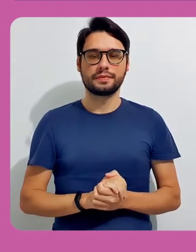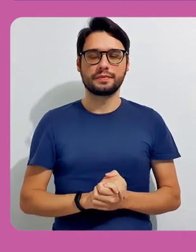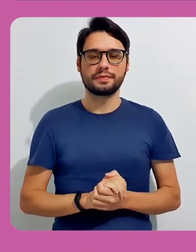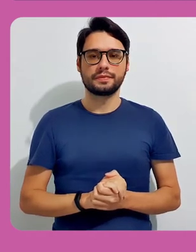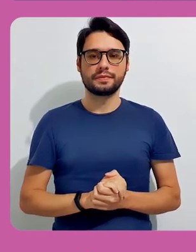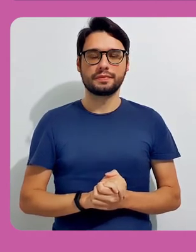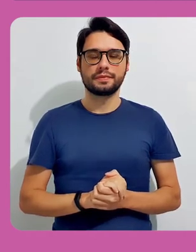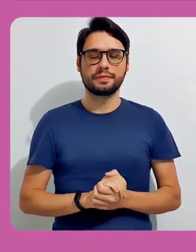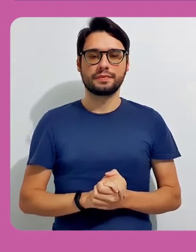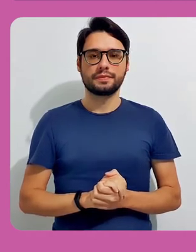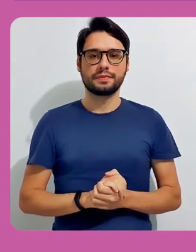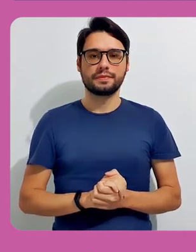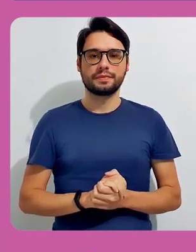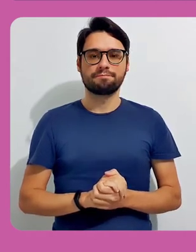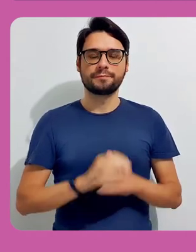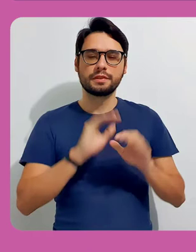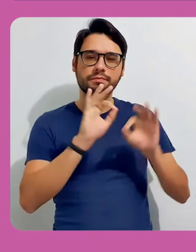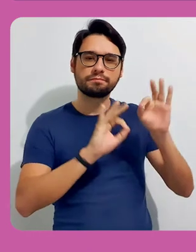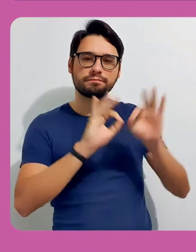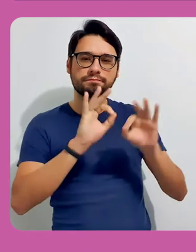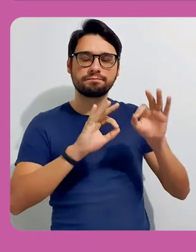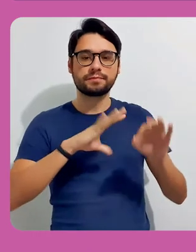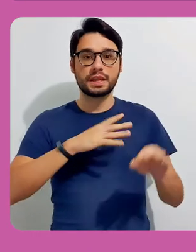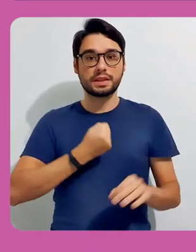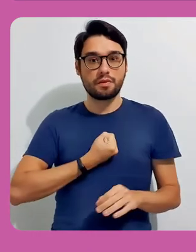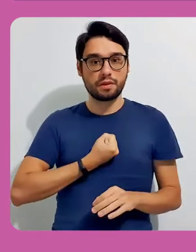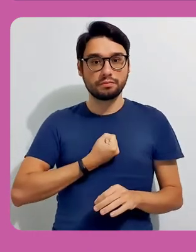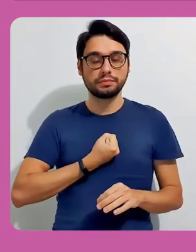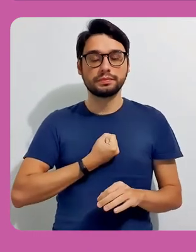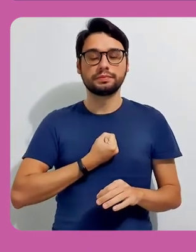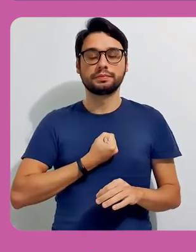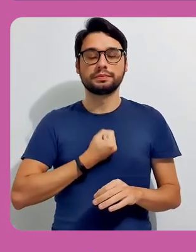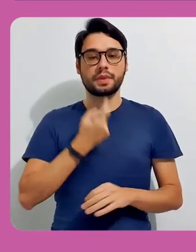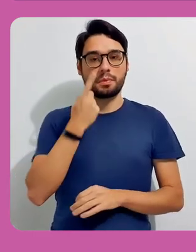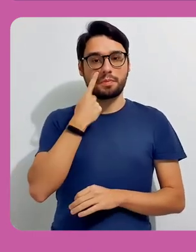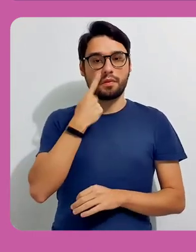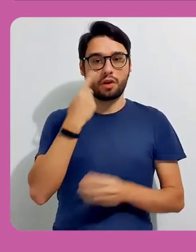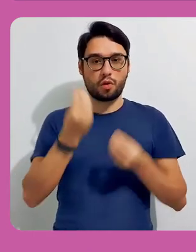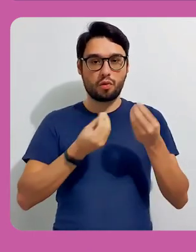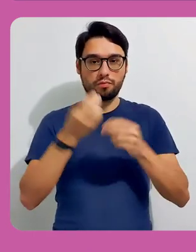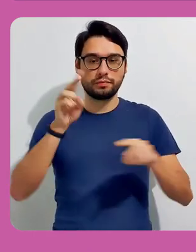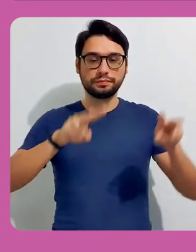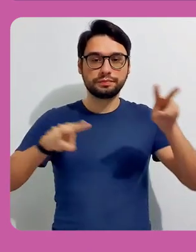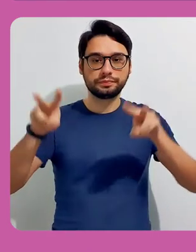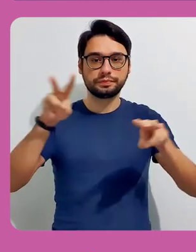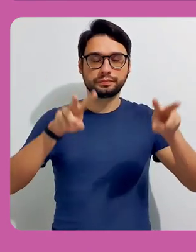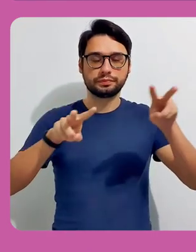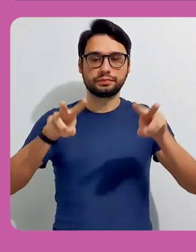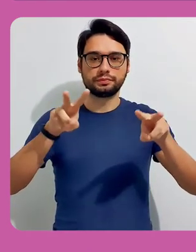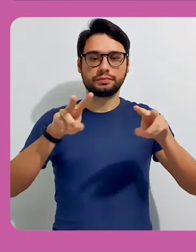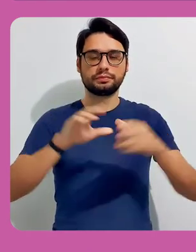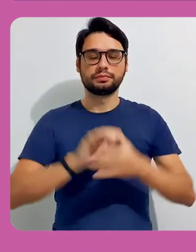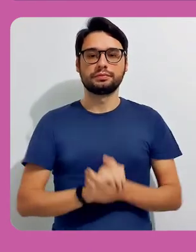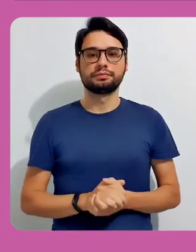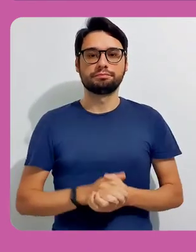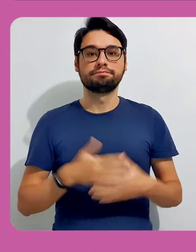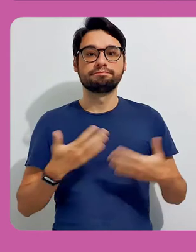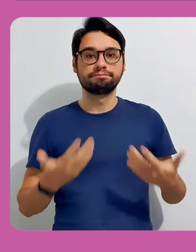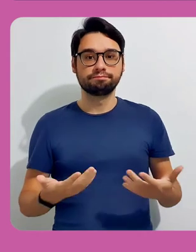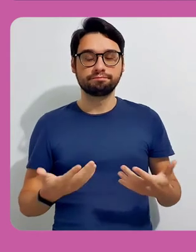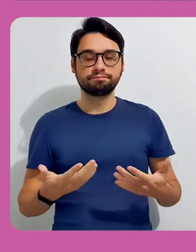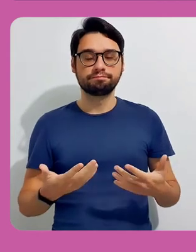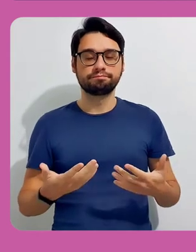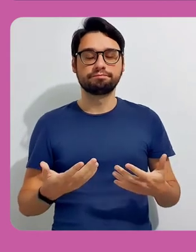e as configurações comuns que a gente ver um salvar se vocês vão ver ó